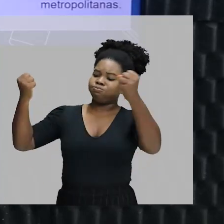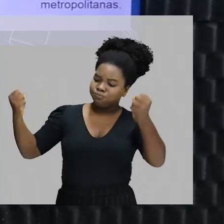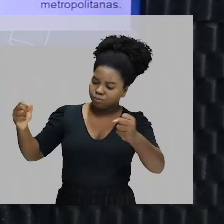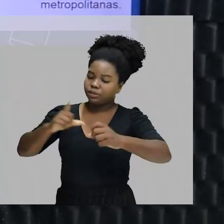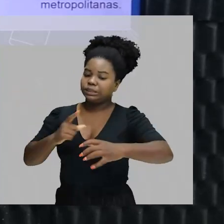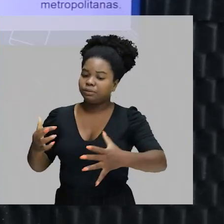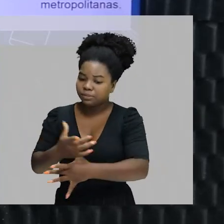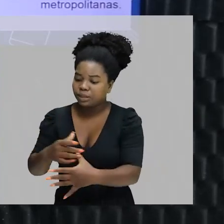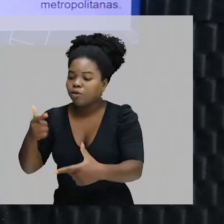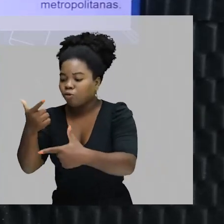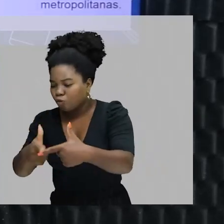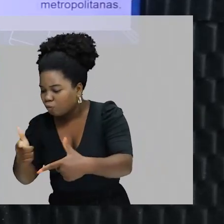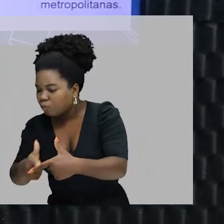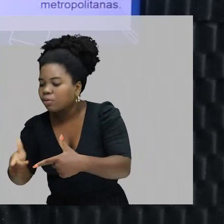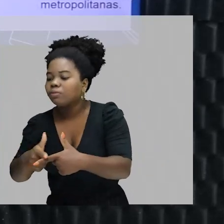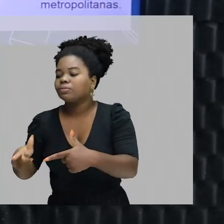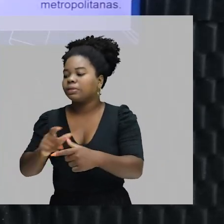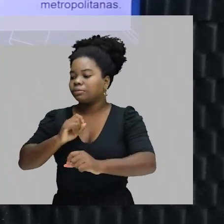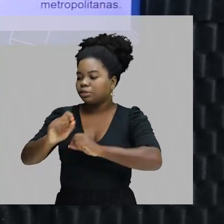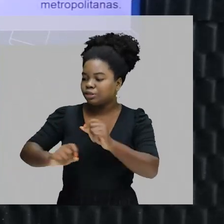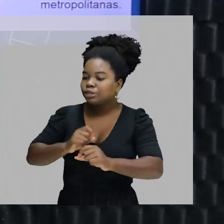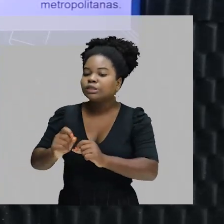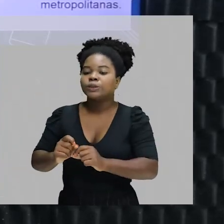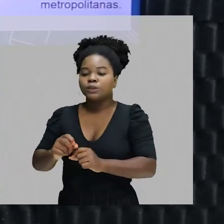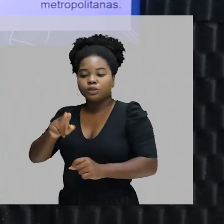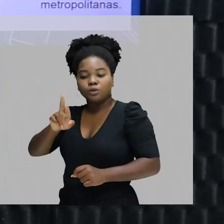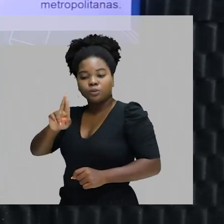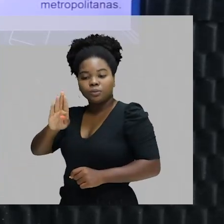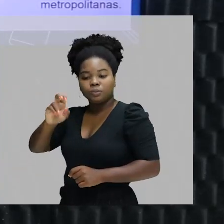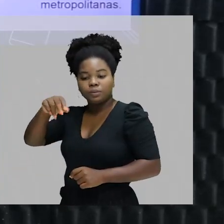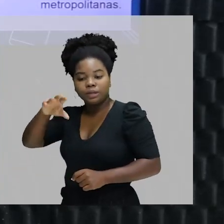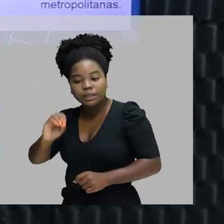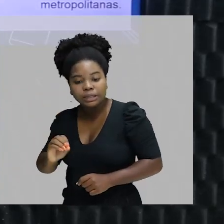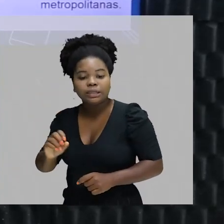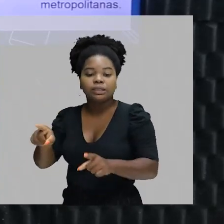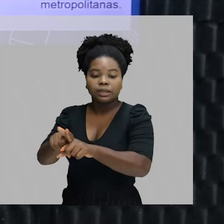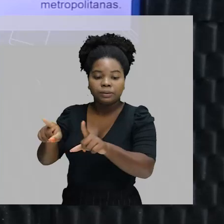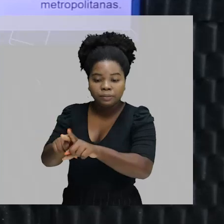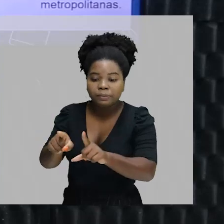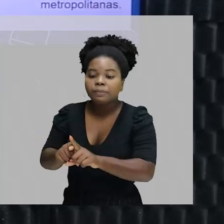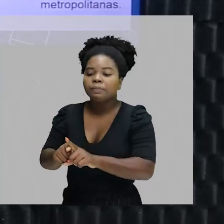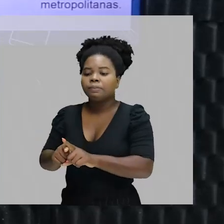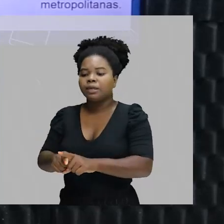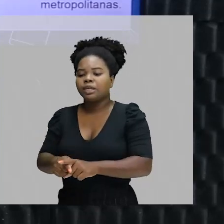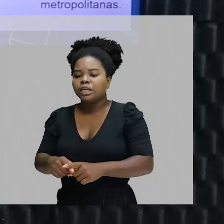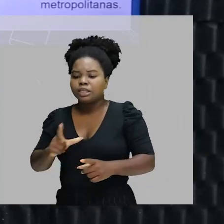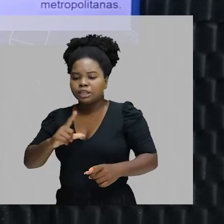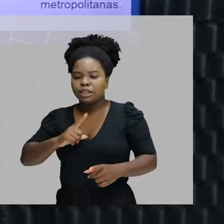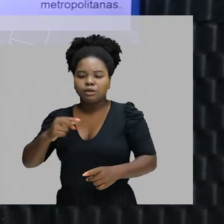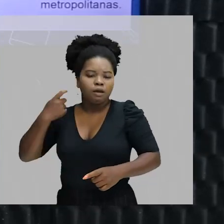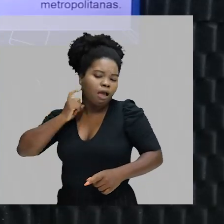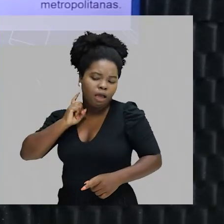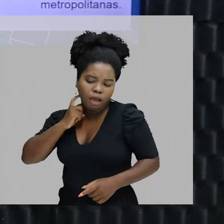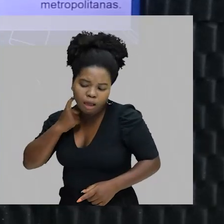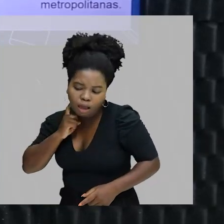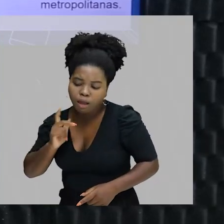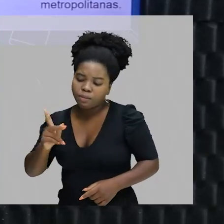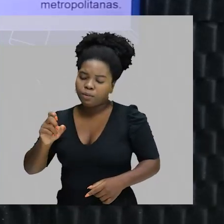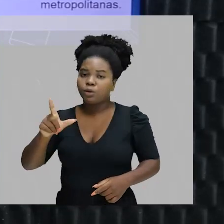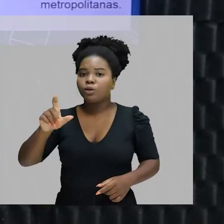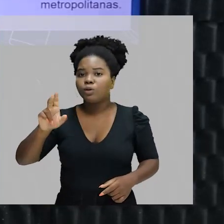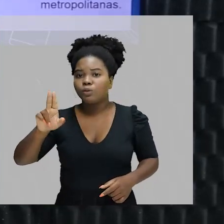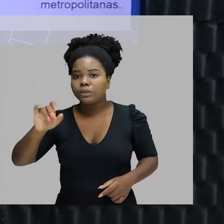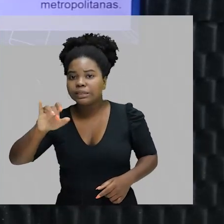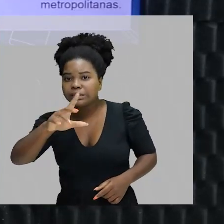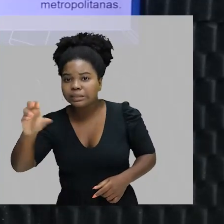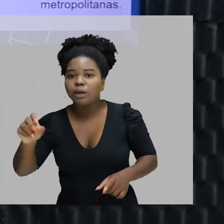com problemas de mobilidade urbana, né? Vamos ter cidades aí com problemas de poluição, vamos ter cidades com problemas de violência,